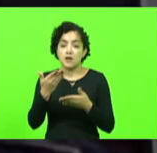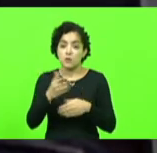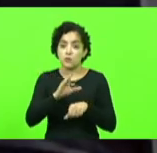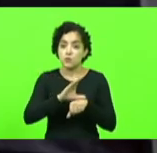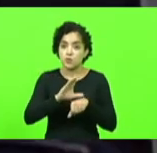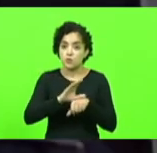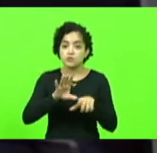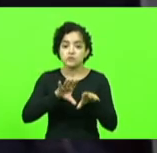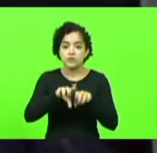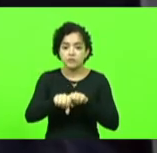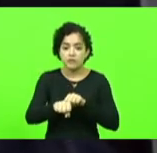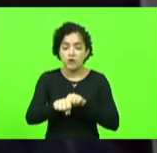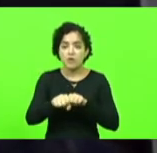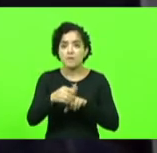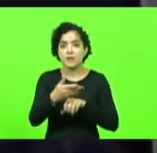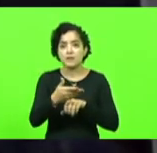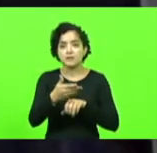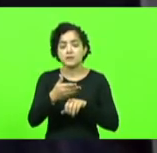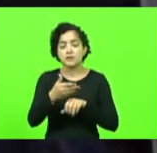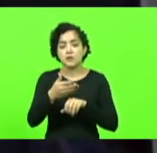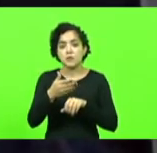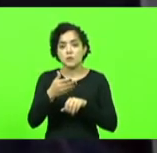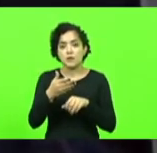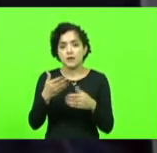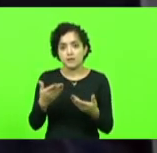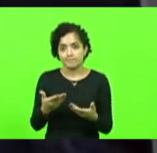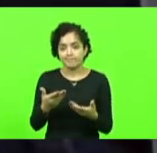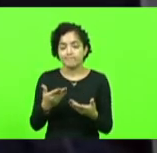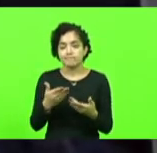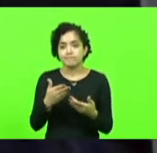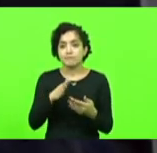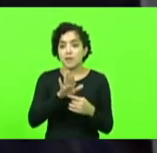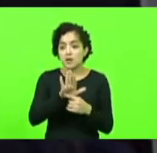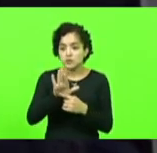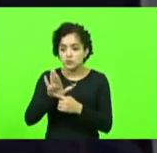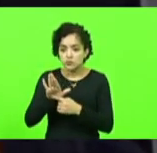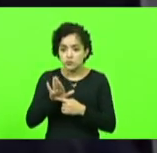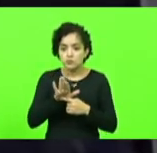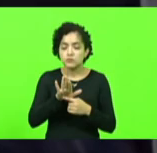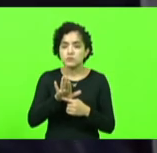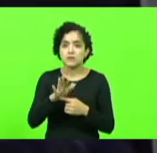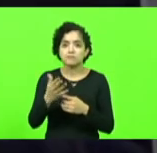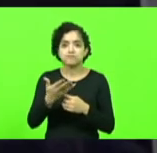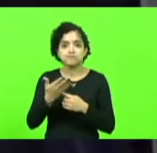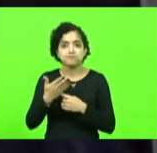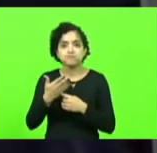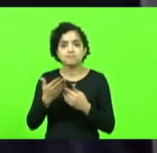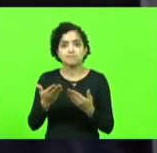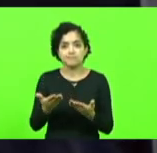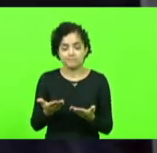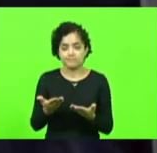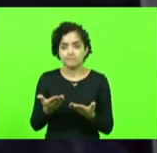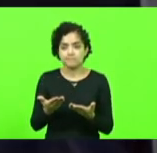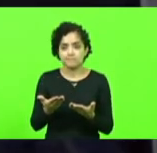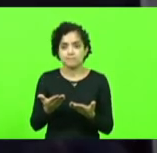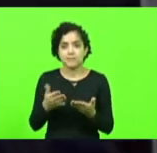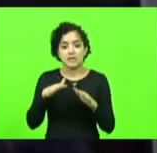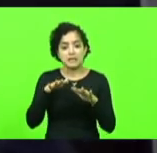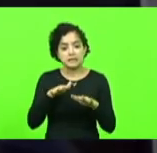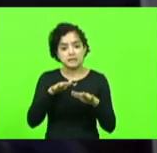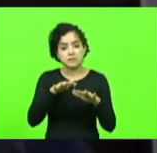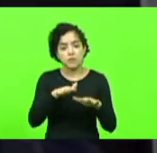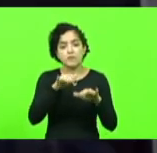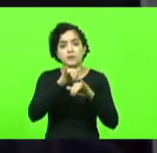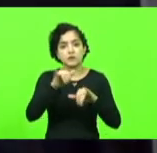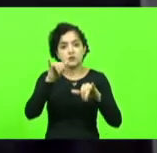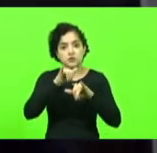Então, talvez essa ajuda, nós colaborativamente aqui nos ajudarmos, de todos nós ajudarmos a fazer esse movimento de divulgar que